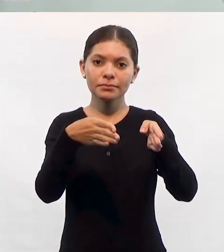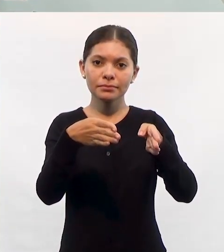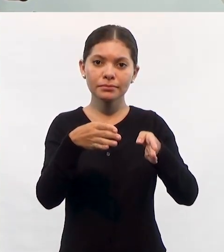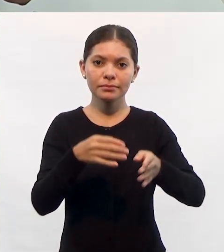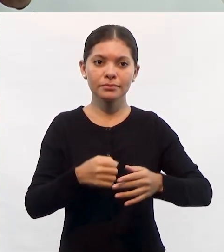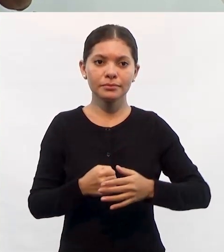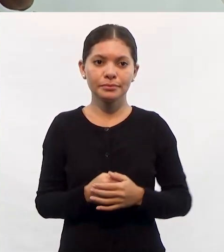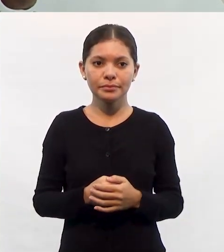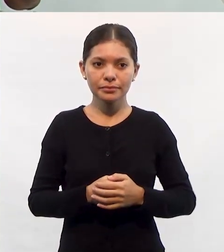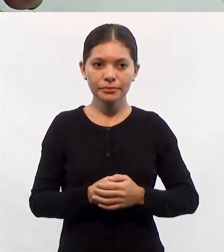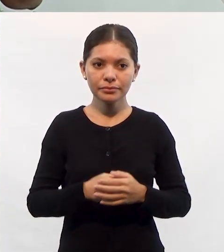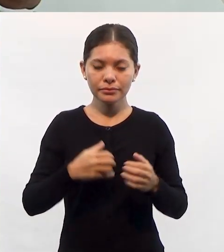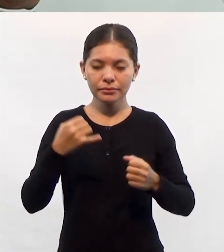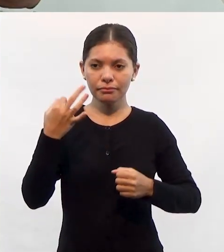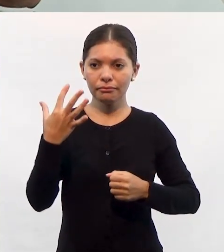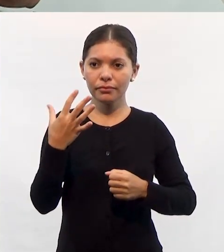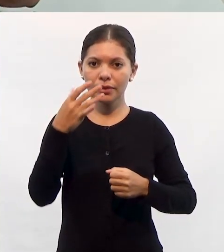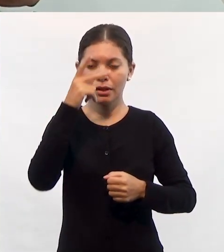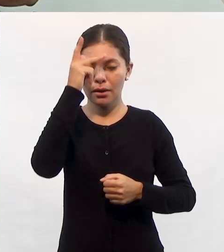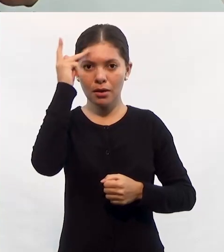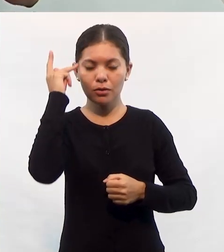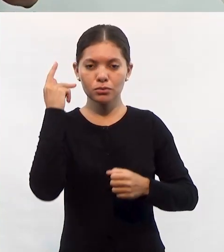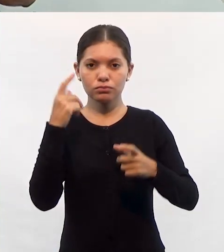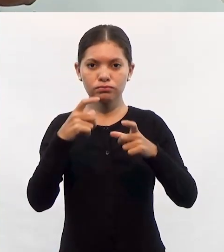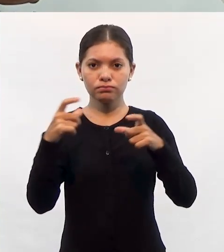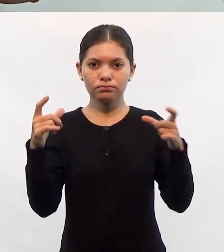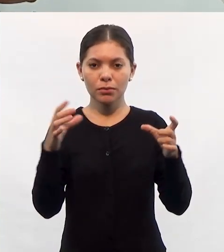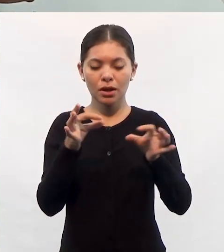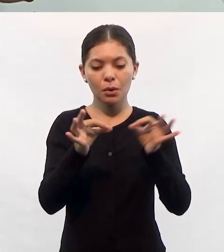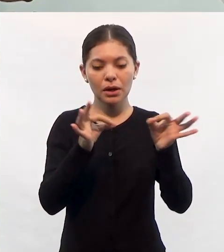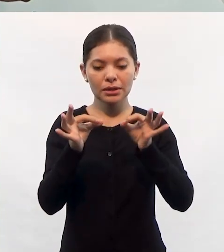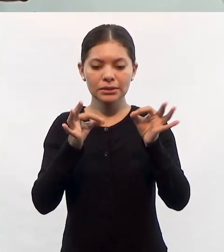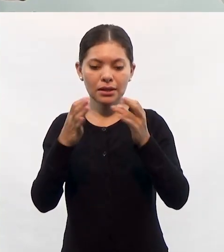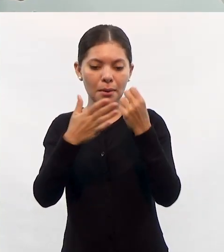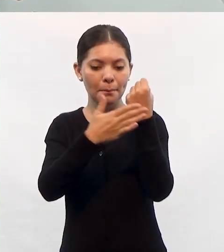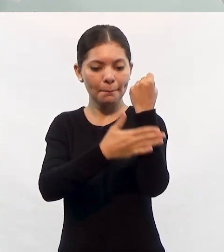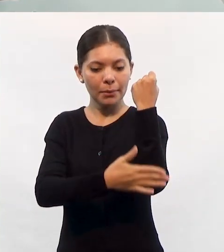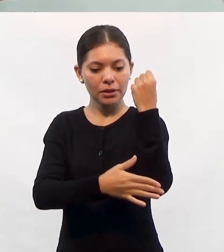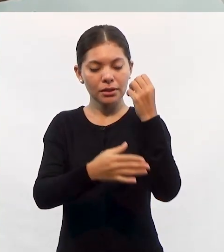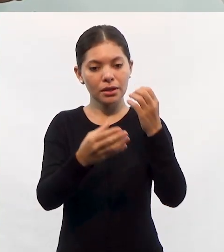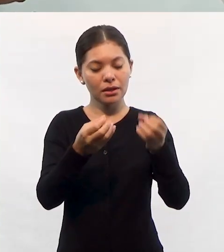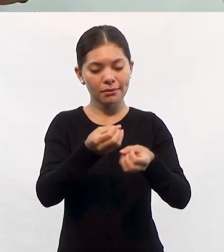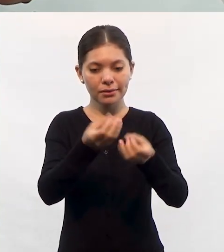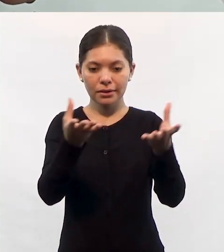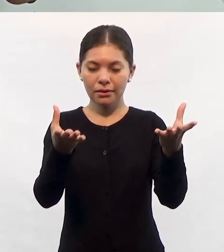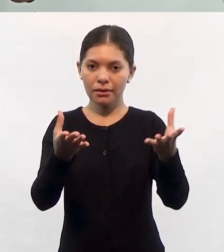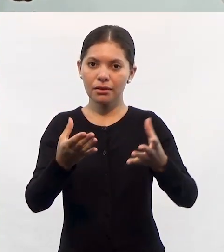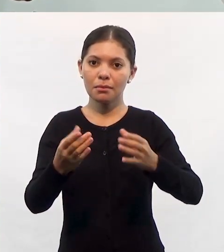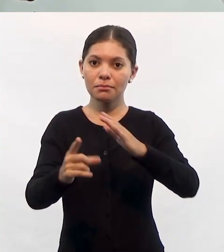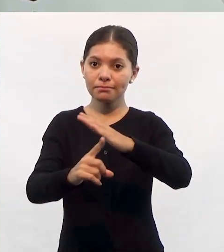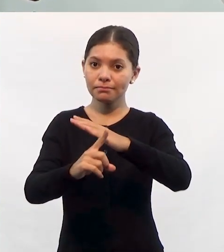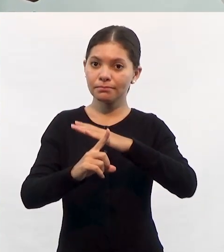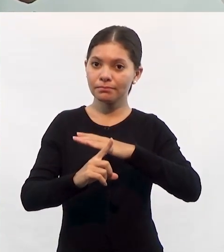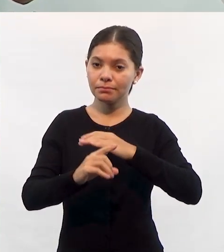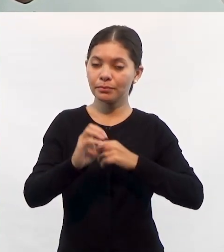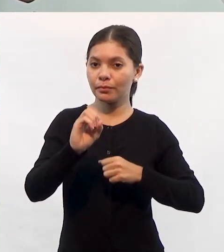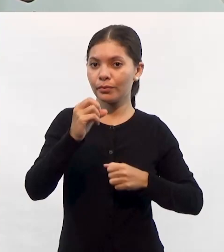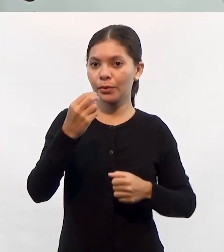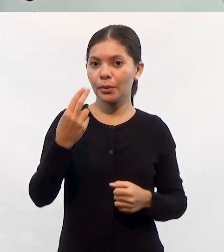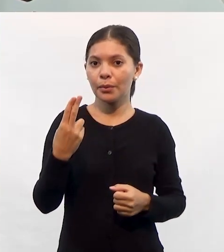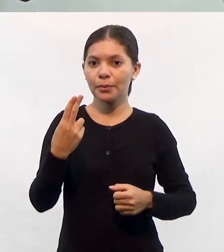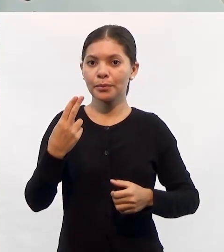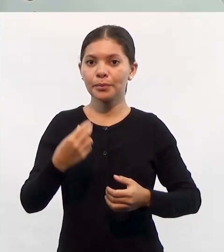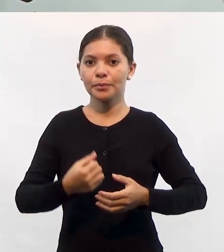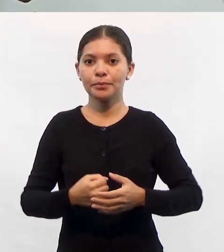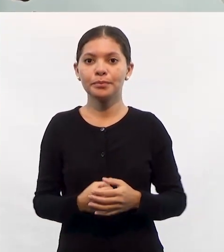alocar mais pessoas para organizar essa madeira para entregar para o cliente ou se é